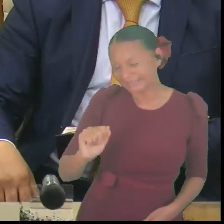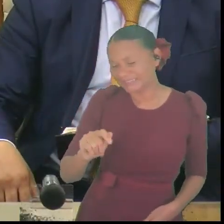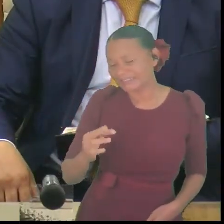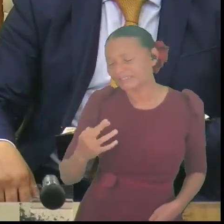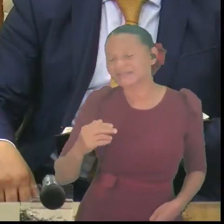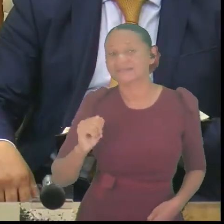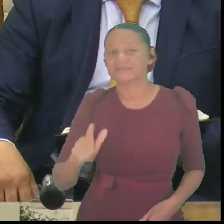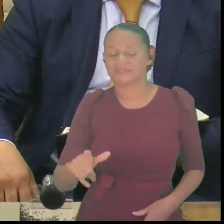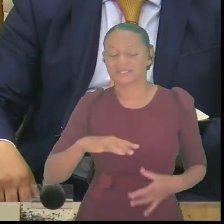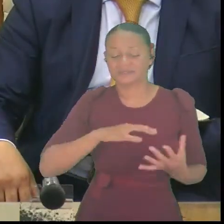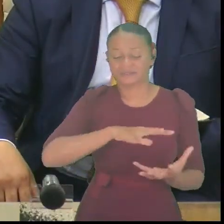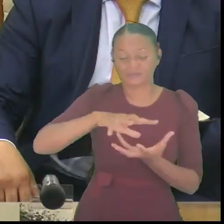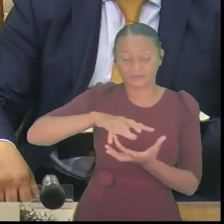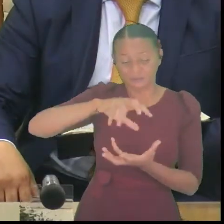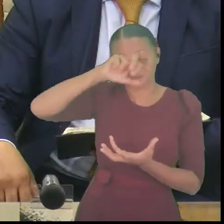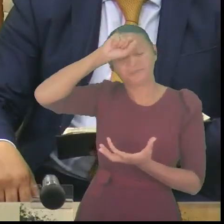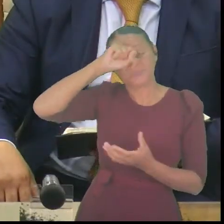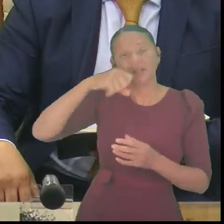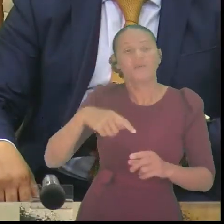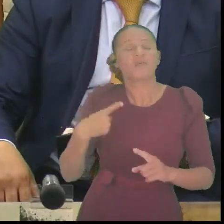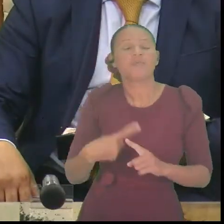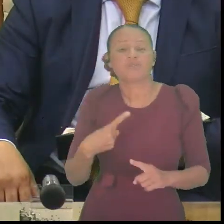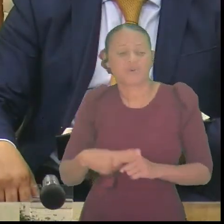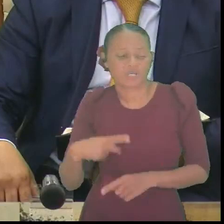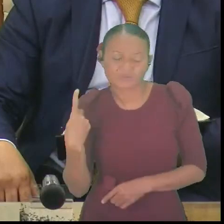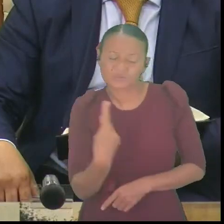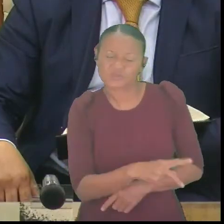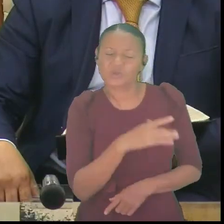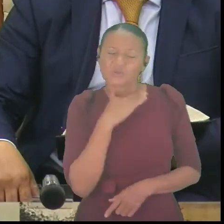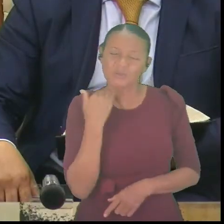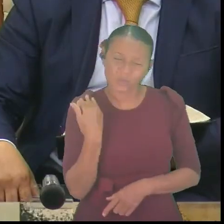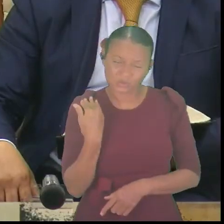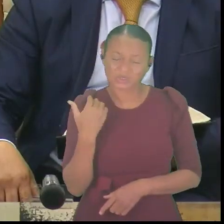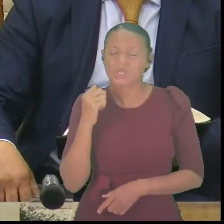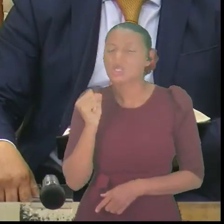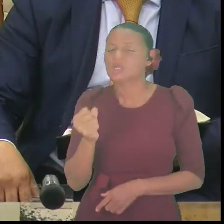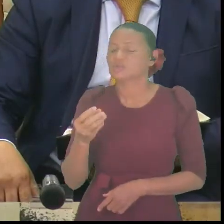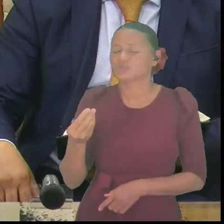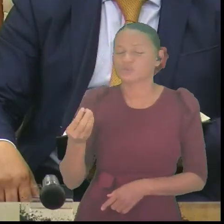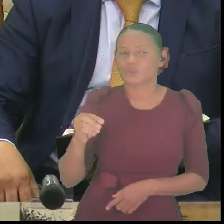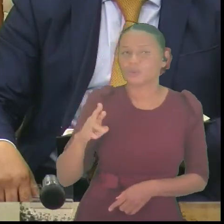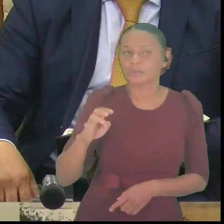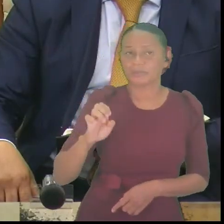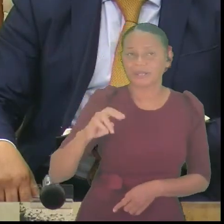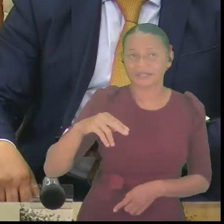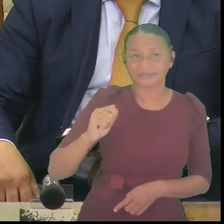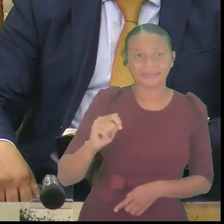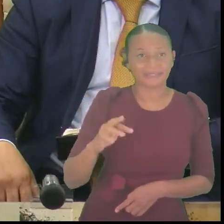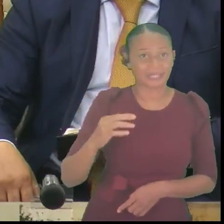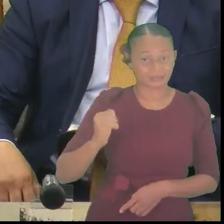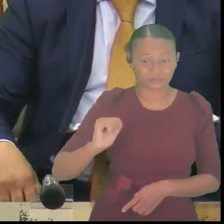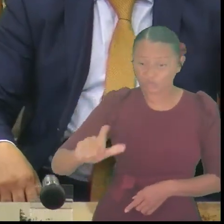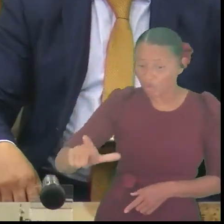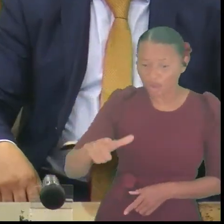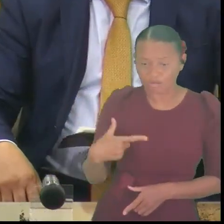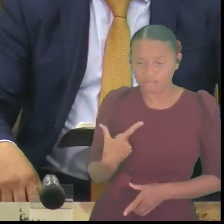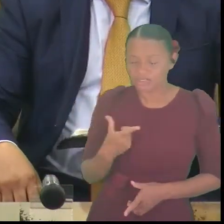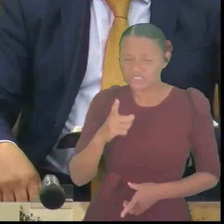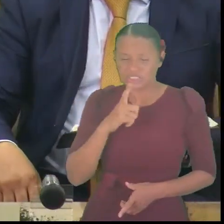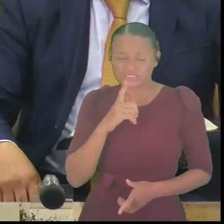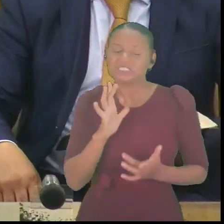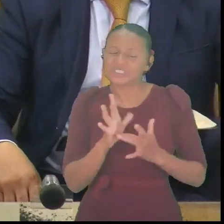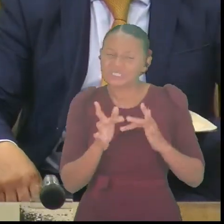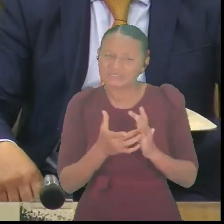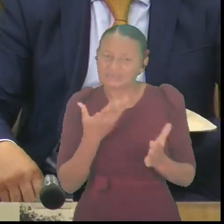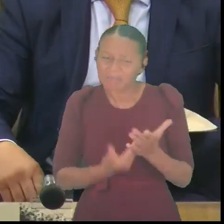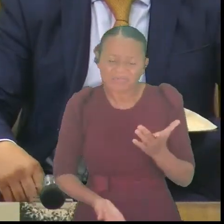também é sobrenatural. E por que sua morte é sobrenatural? Porque Jesus, ele não perdeu o controle em nenhum momento.